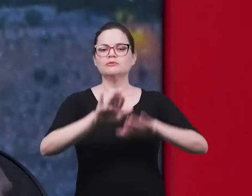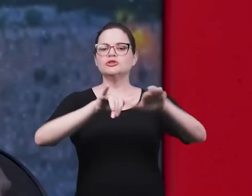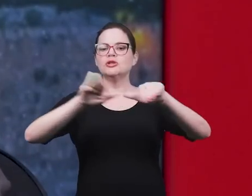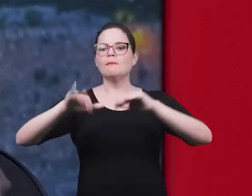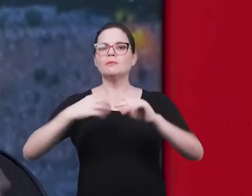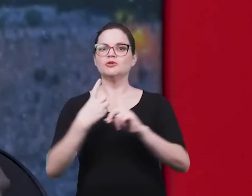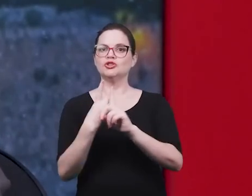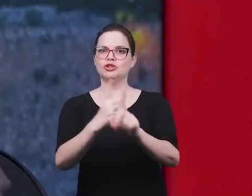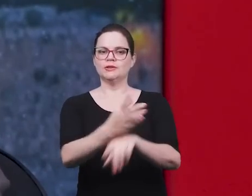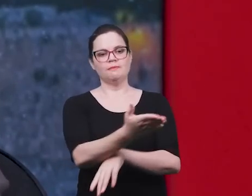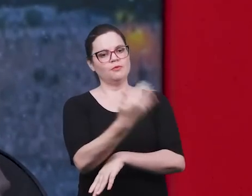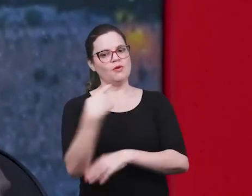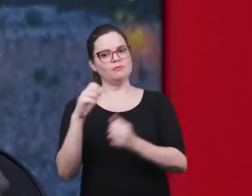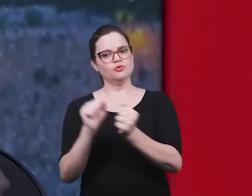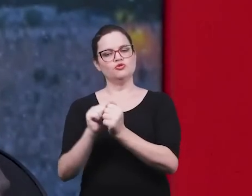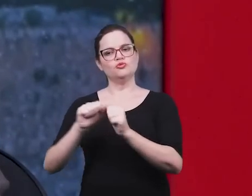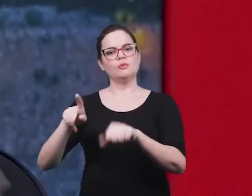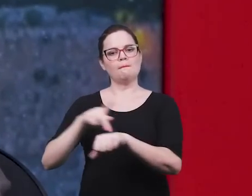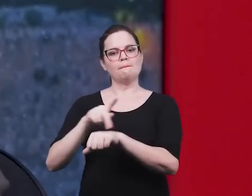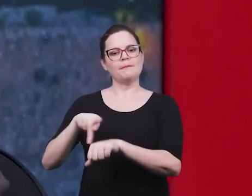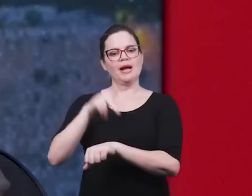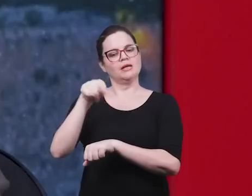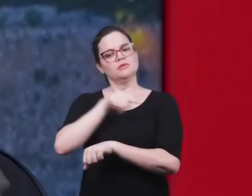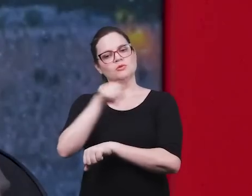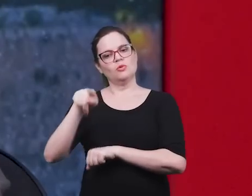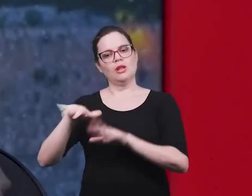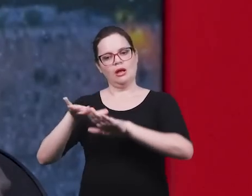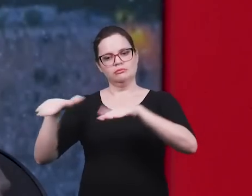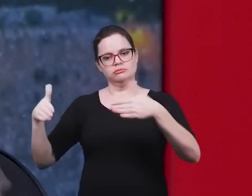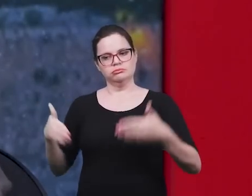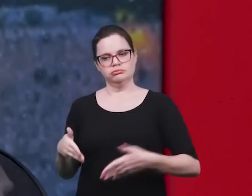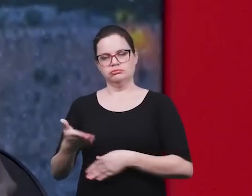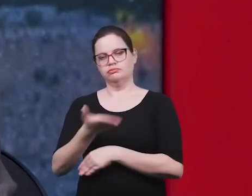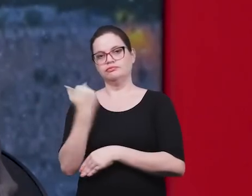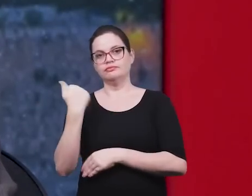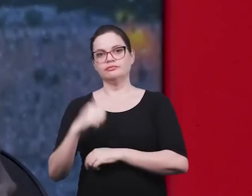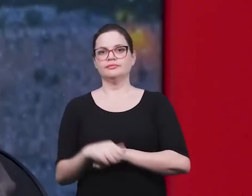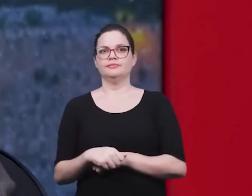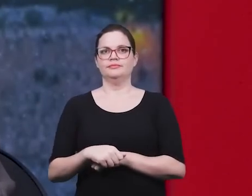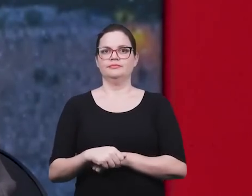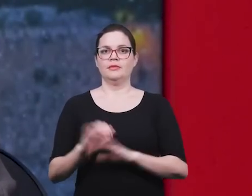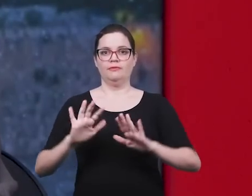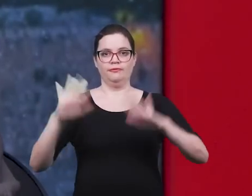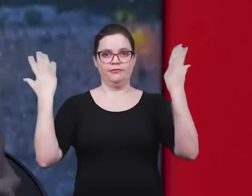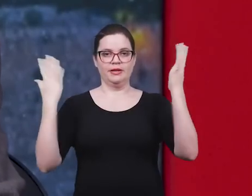última Páscoa, né, que ele estaria com seus discípulos ali, e ele